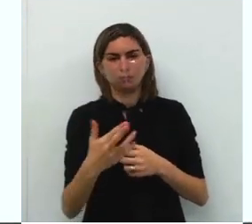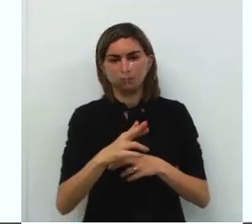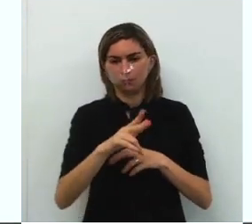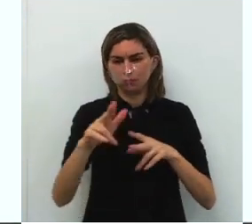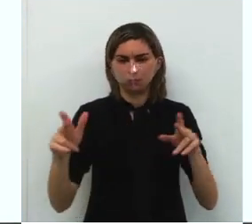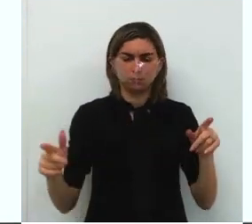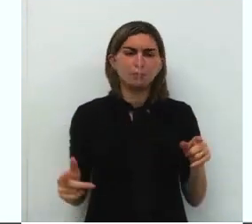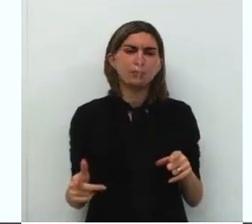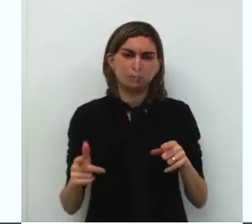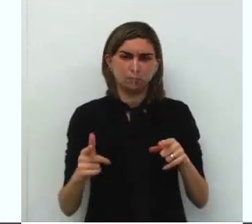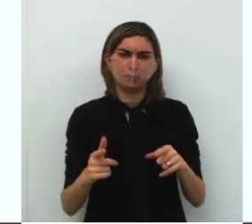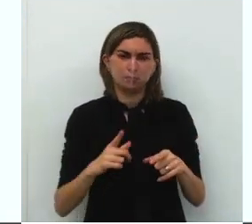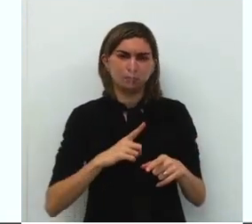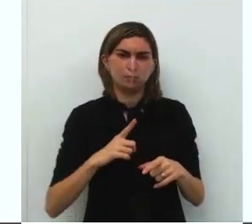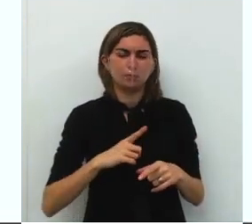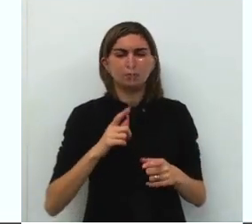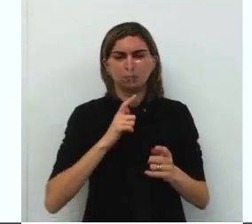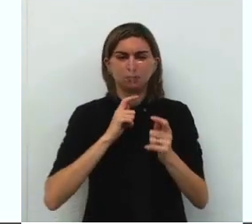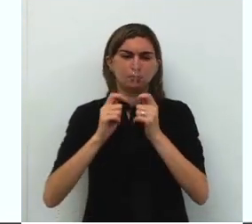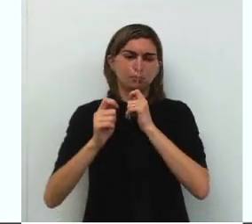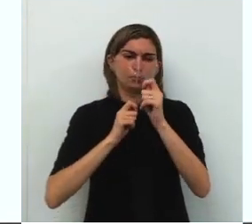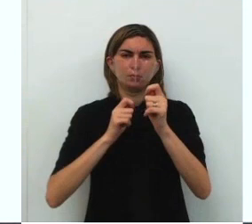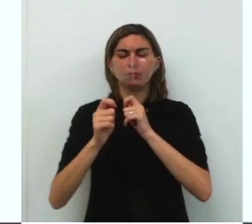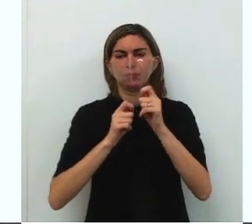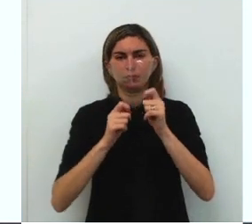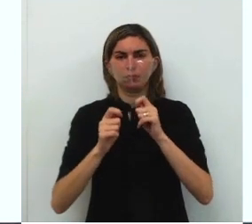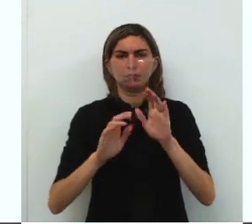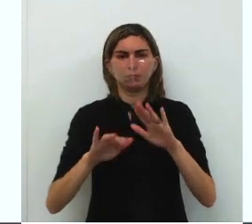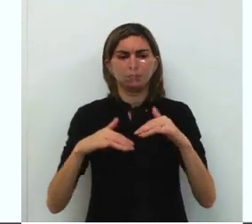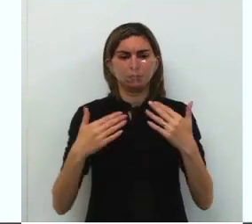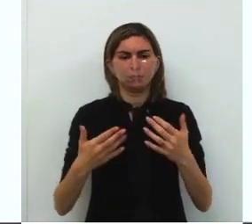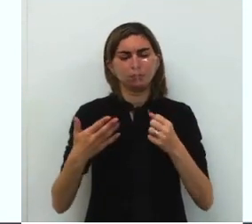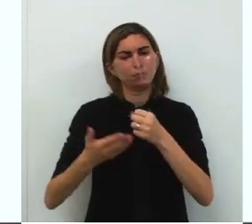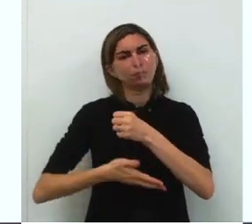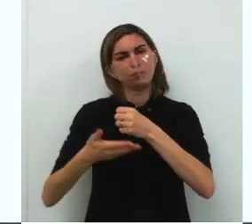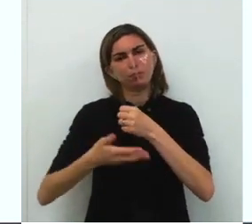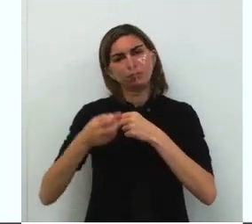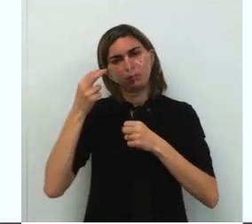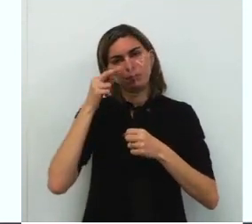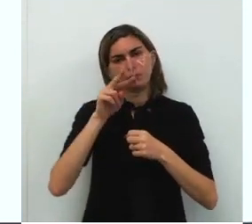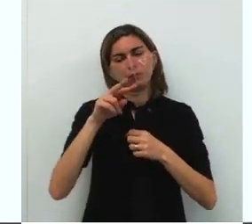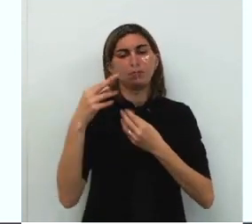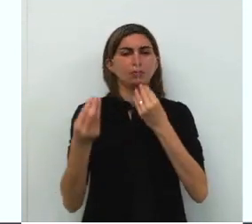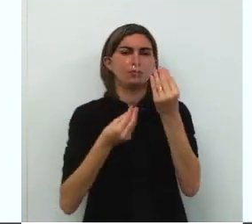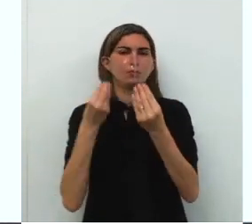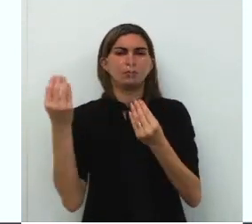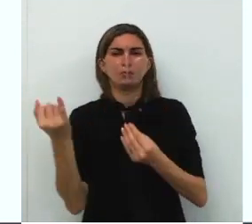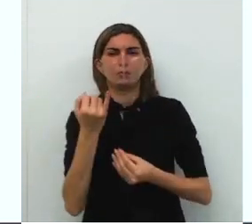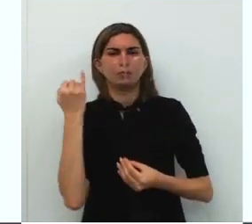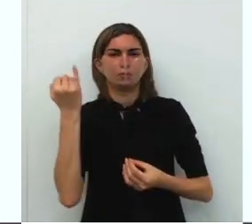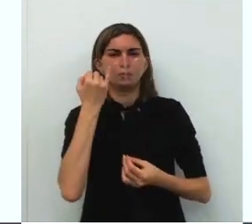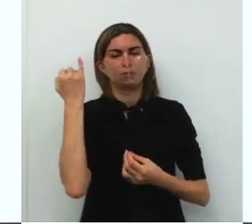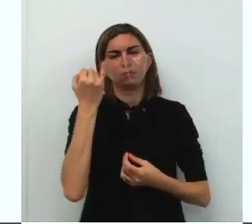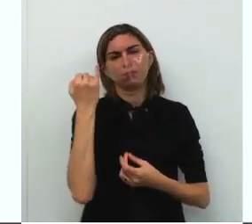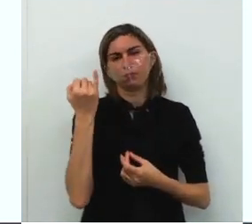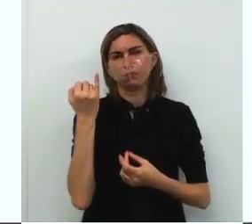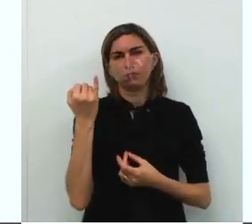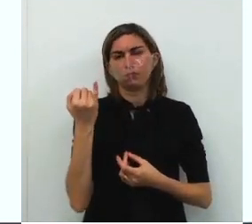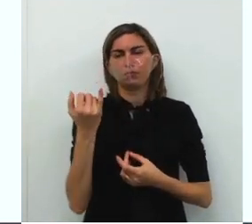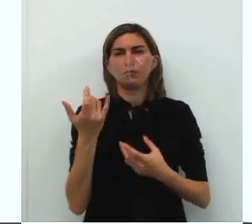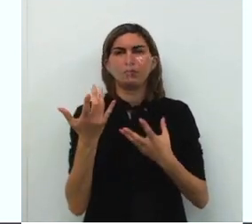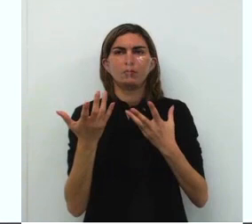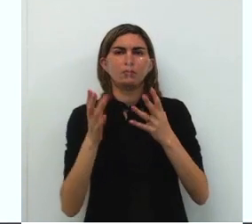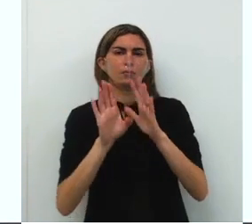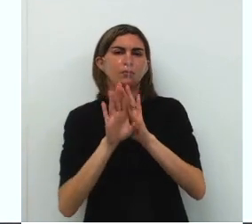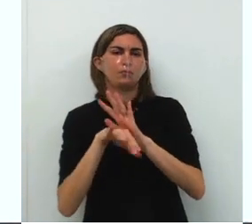Existem várias modalidades de entrevista. Então, basicamente, veja como é importante a gente ter o quê?